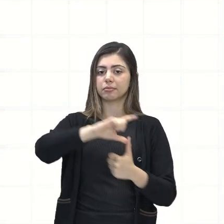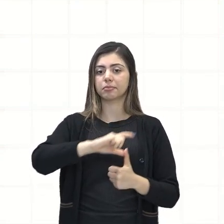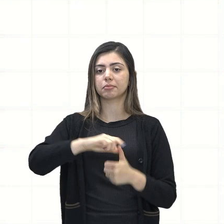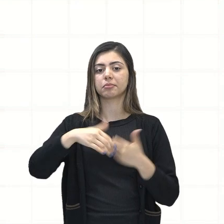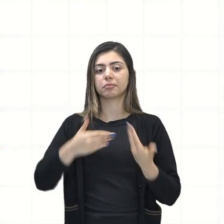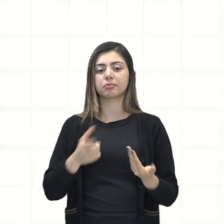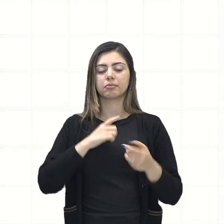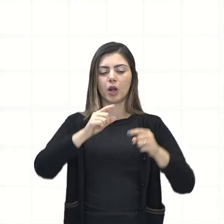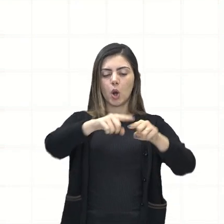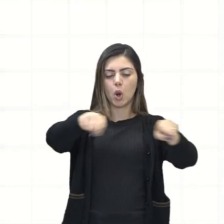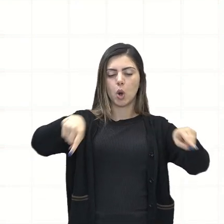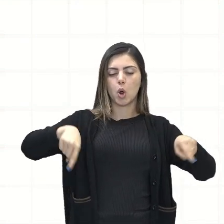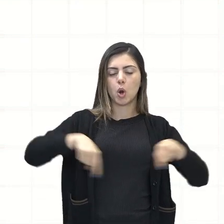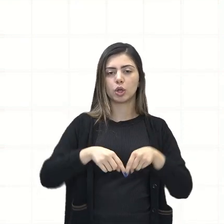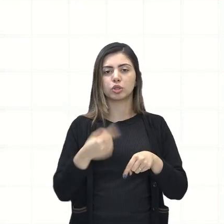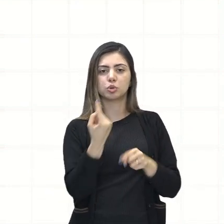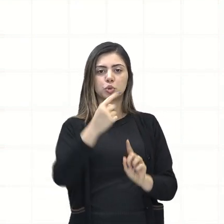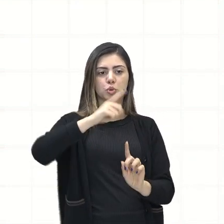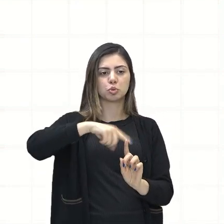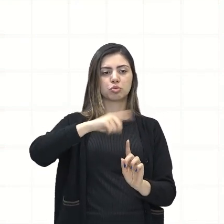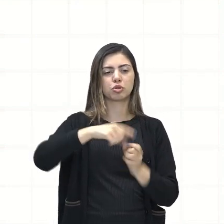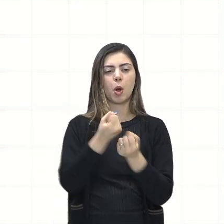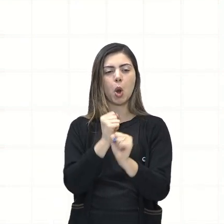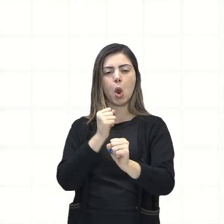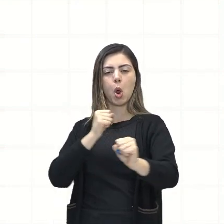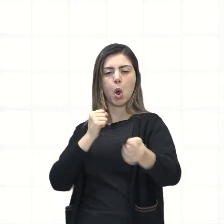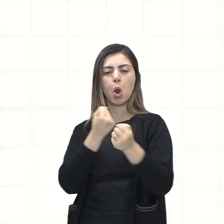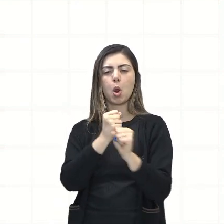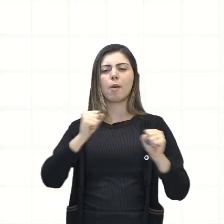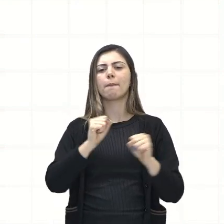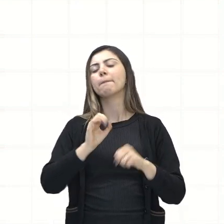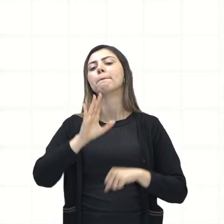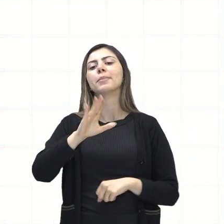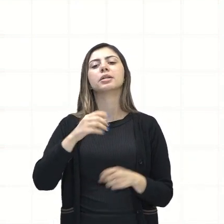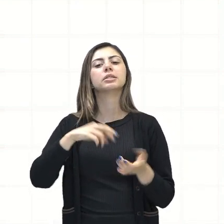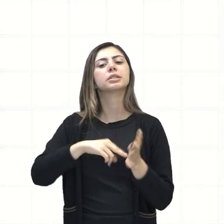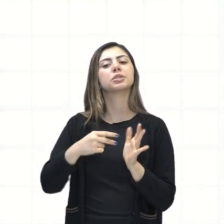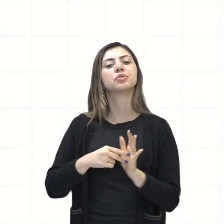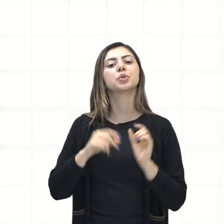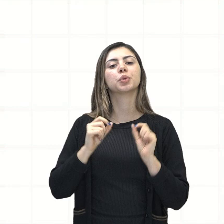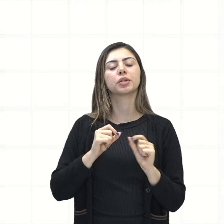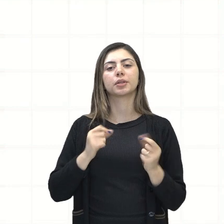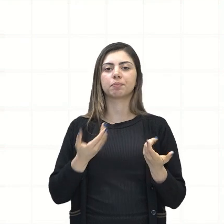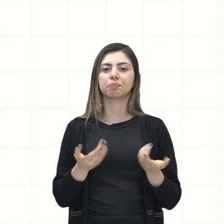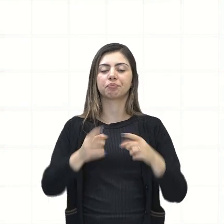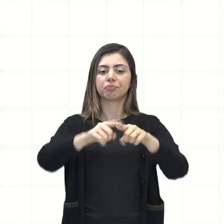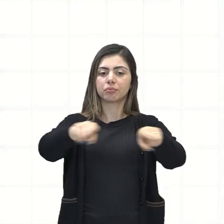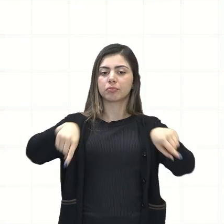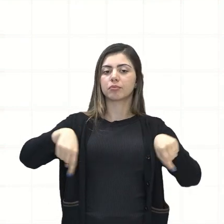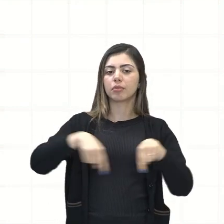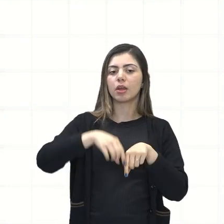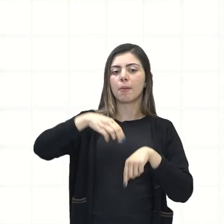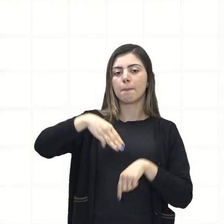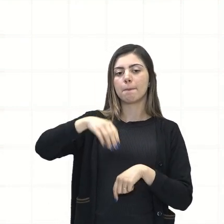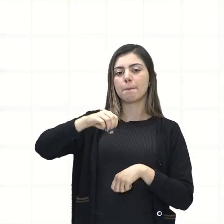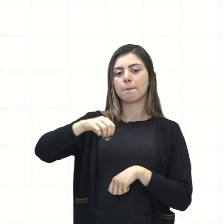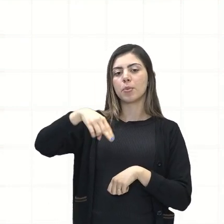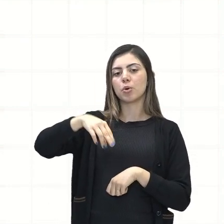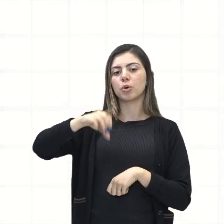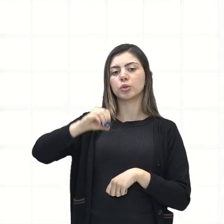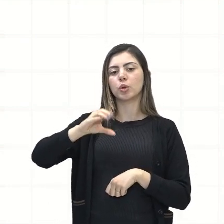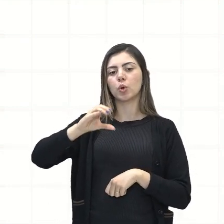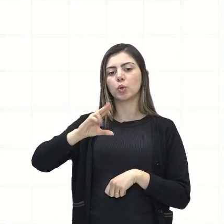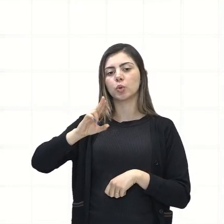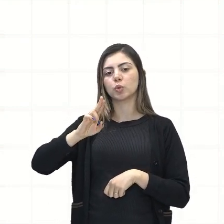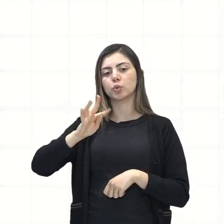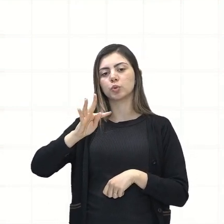extensas propriedades monocultoras. O que são, professor, essas extensas propriedades monocultoras? Bem, vou começar explicando o que